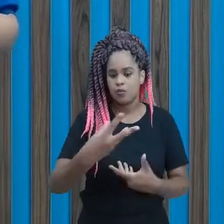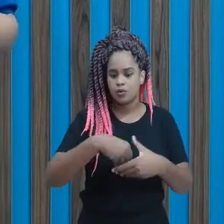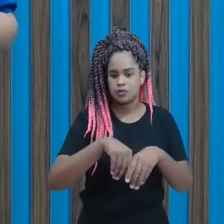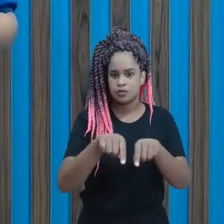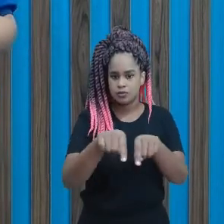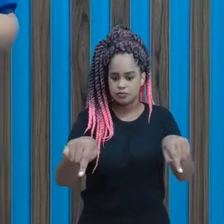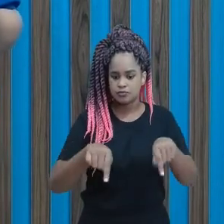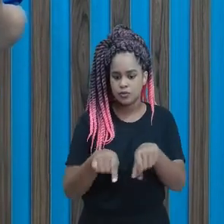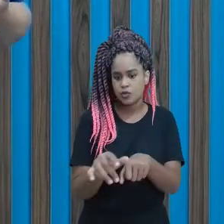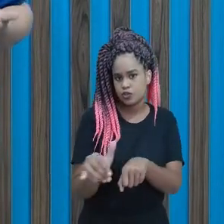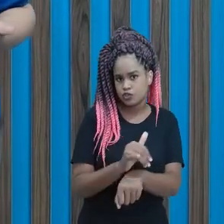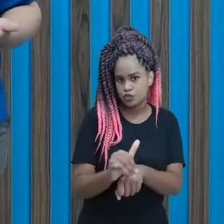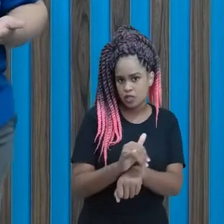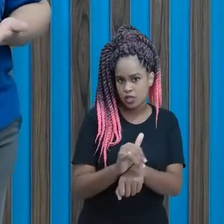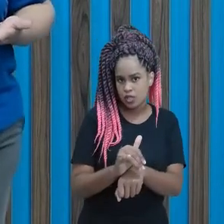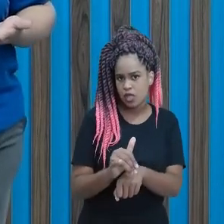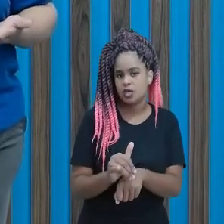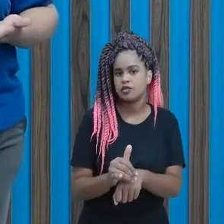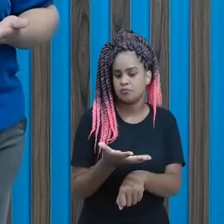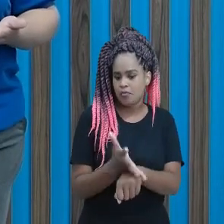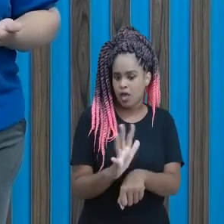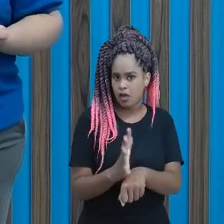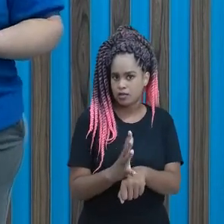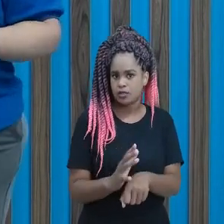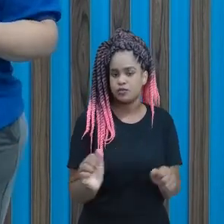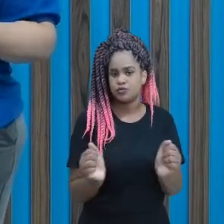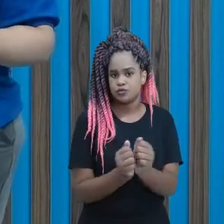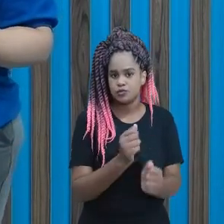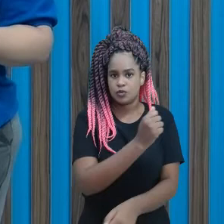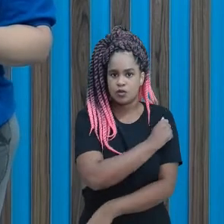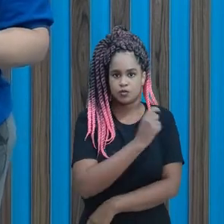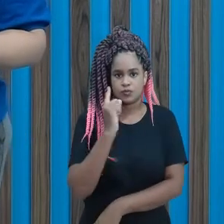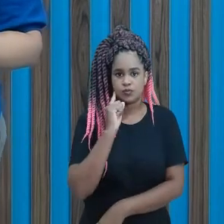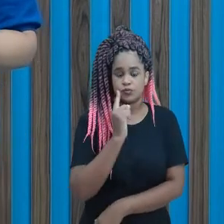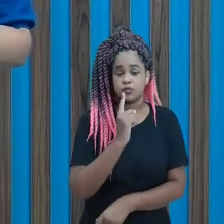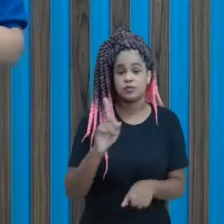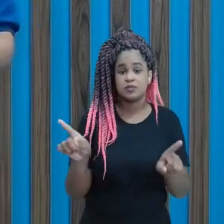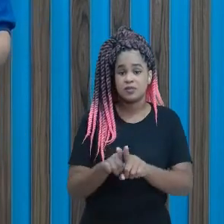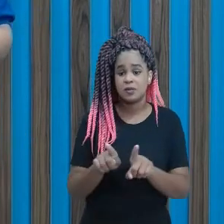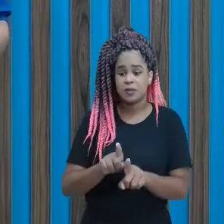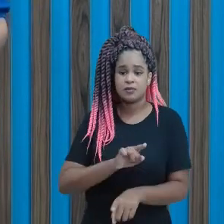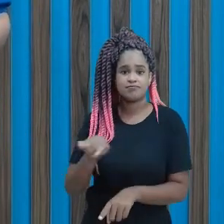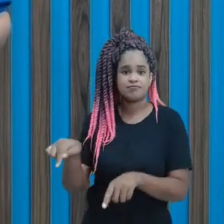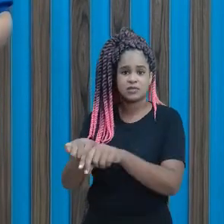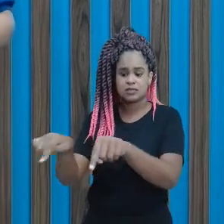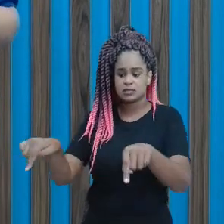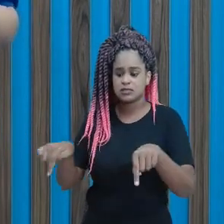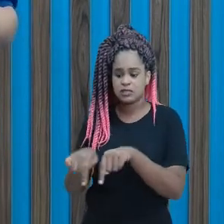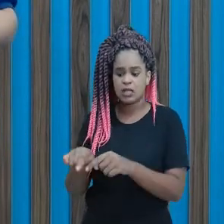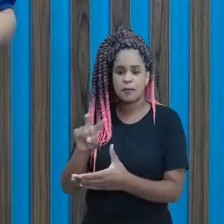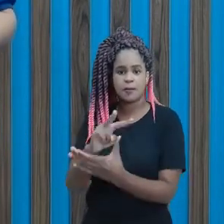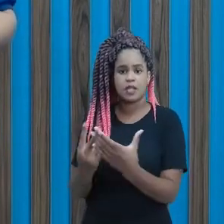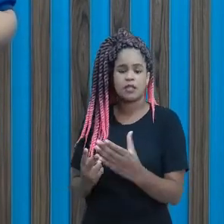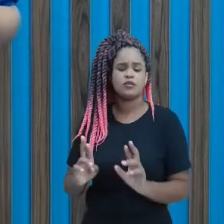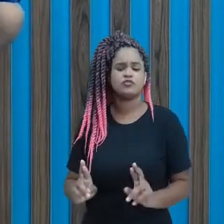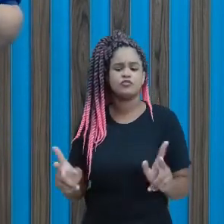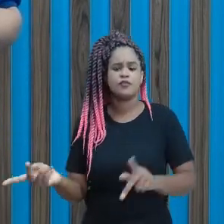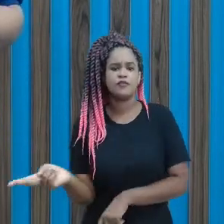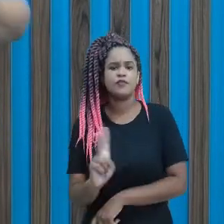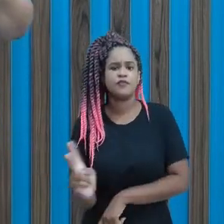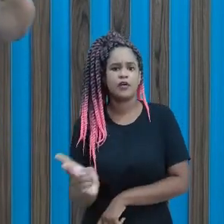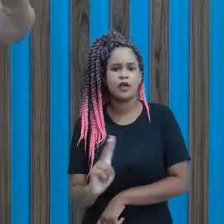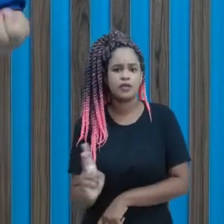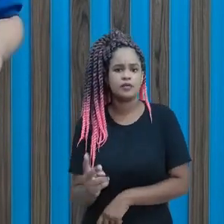é? Essas estratégias na sala regular com o estudante surdo e como trabalhar numa sala bilíngue, qual é a diferença